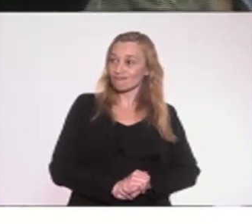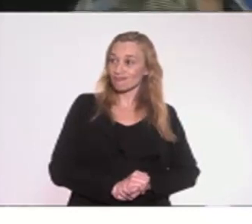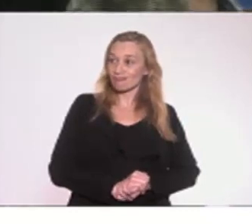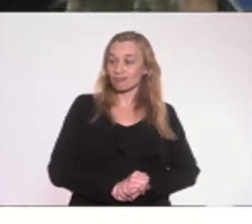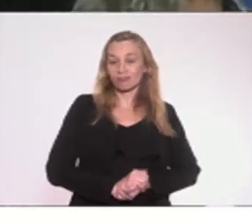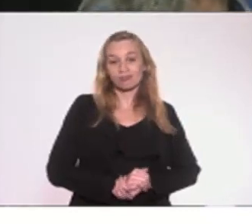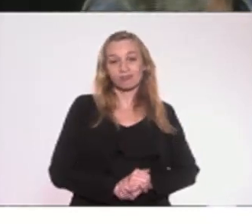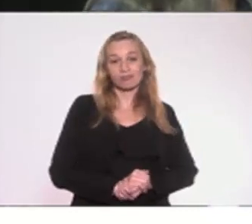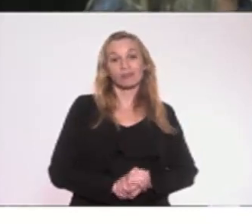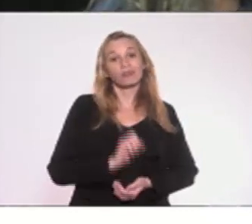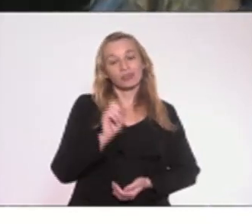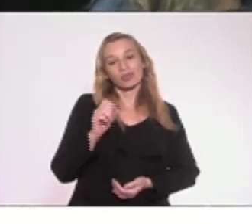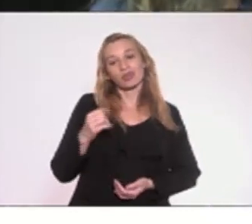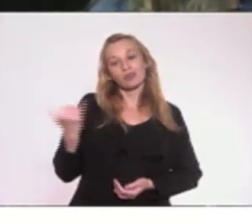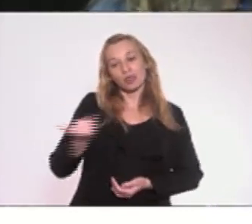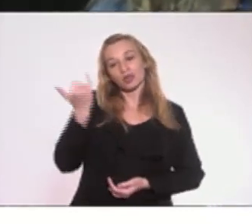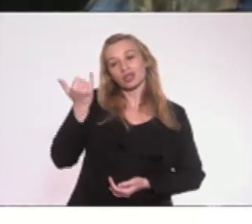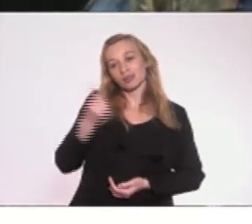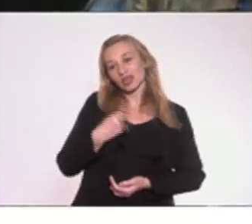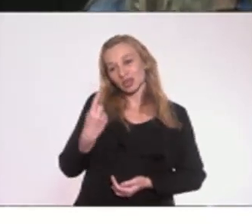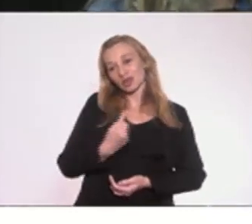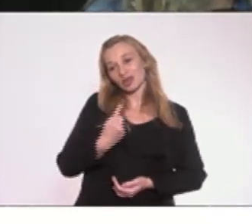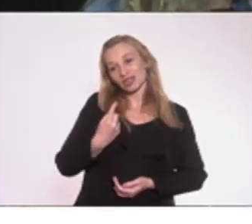senhora é muito importante para a gente.